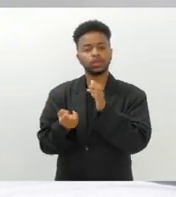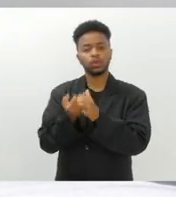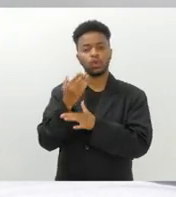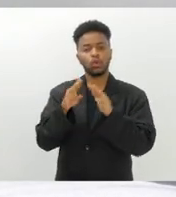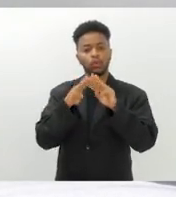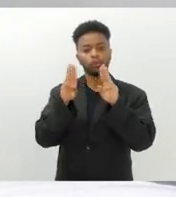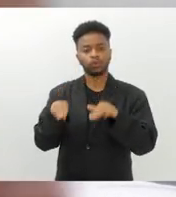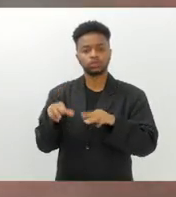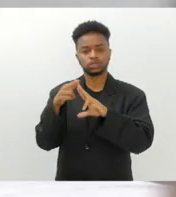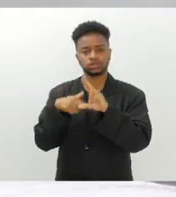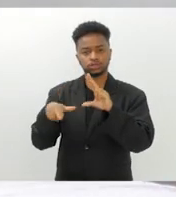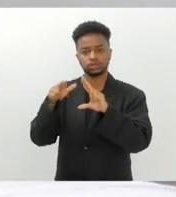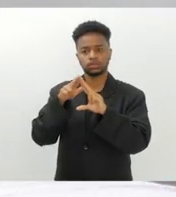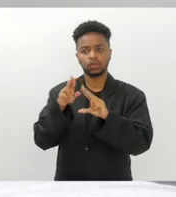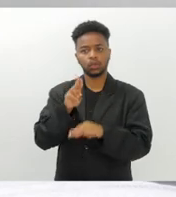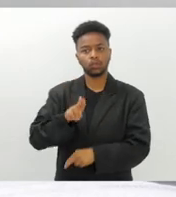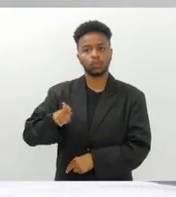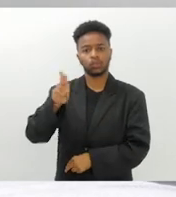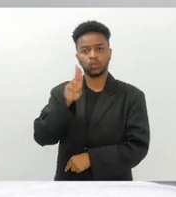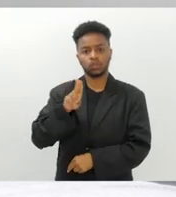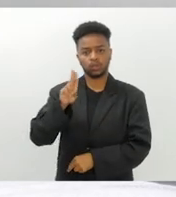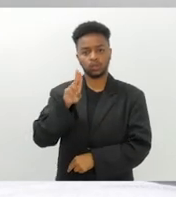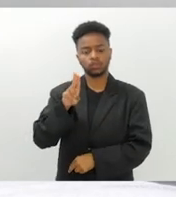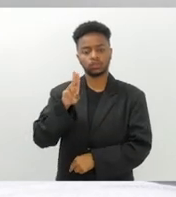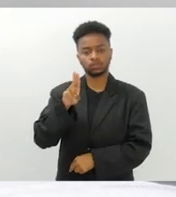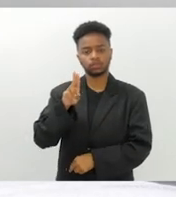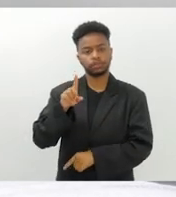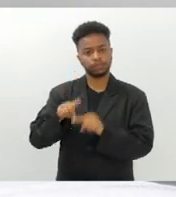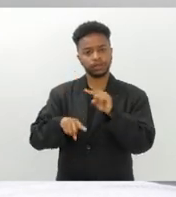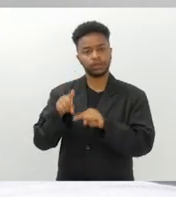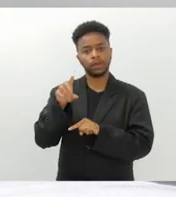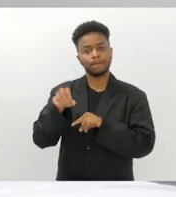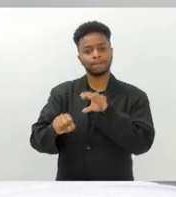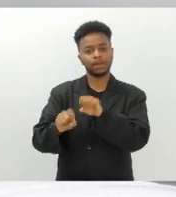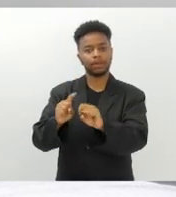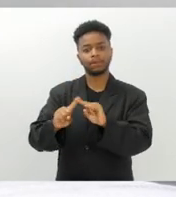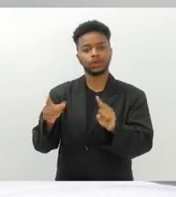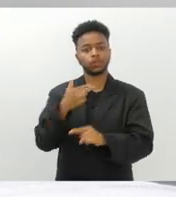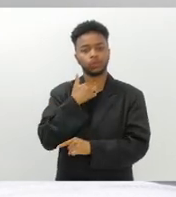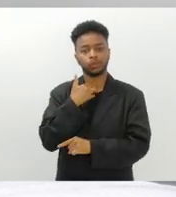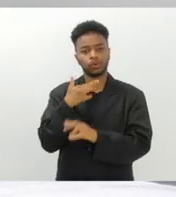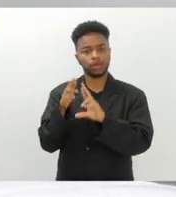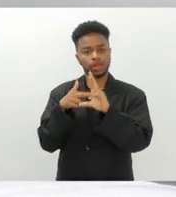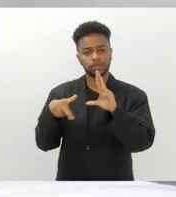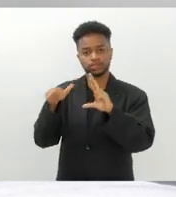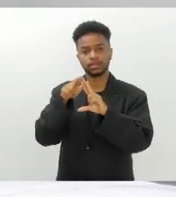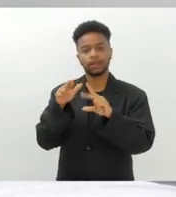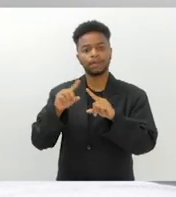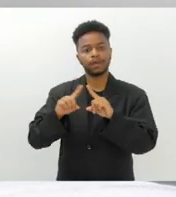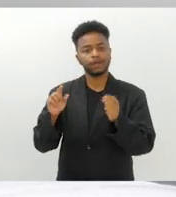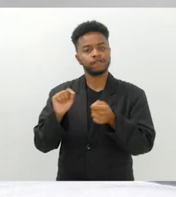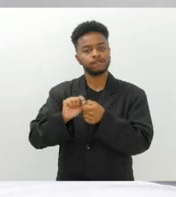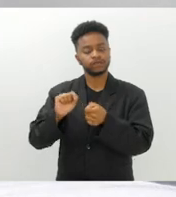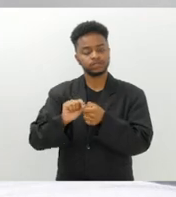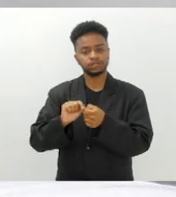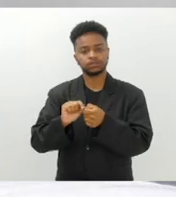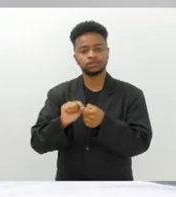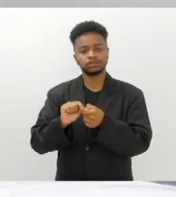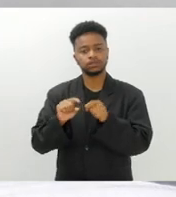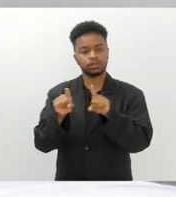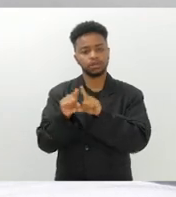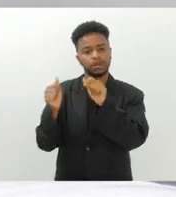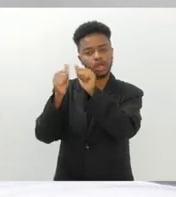reciclagem com esses que eles pegavam e não podiam reciclar, mas faziam até